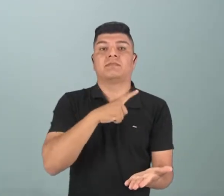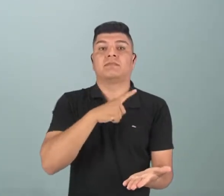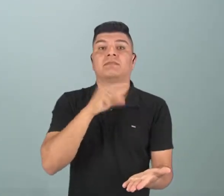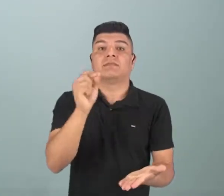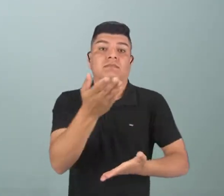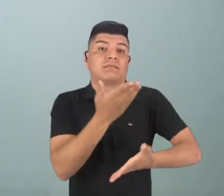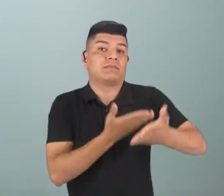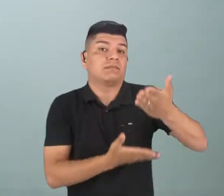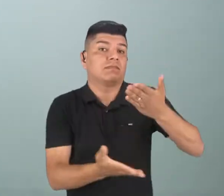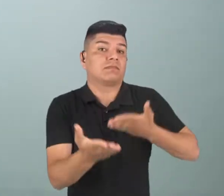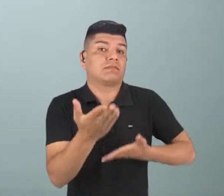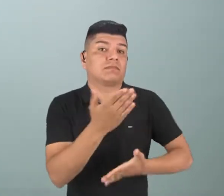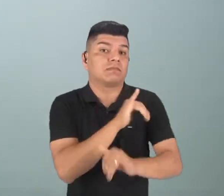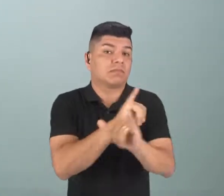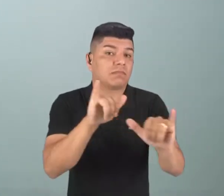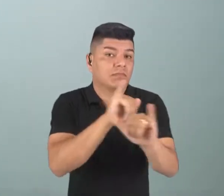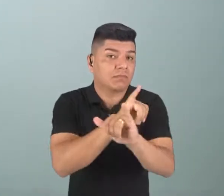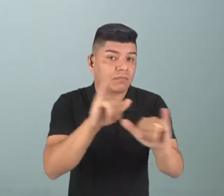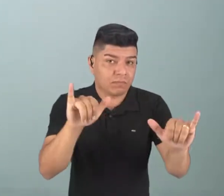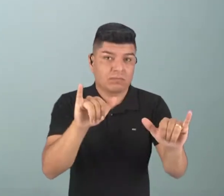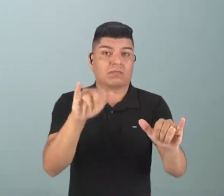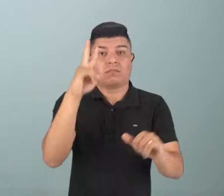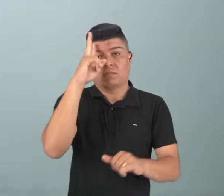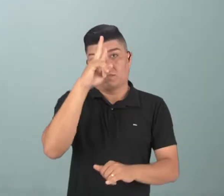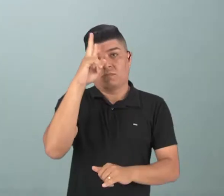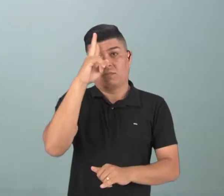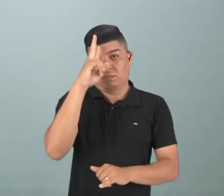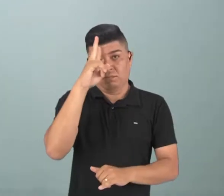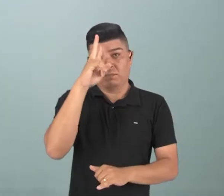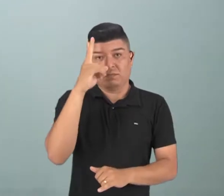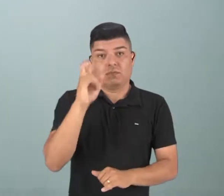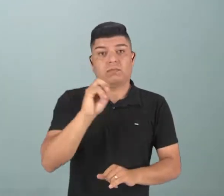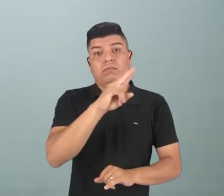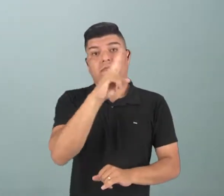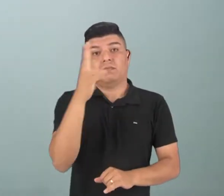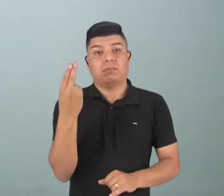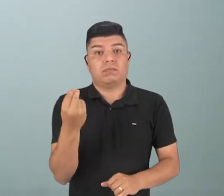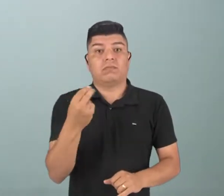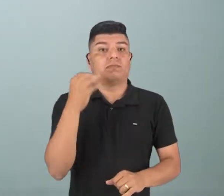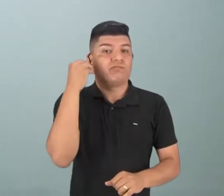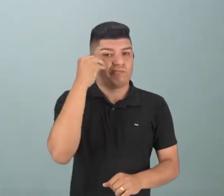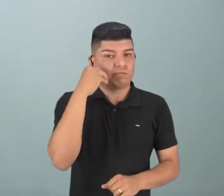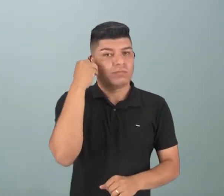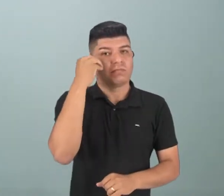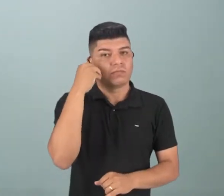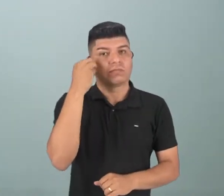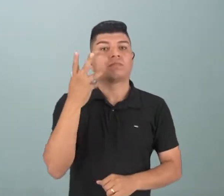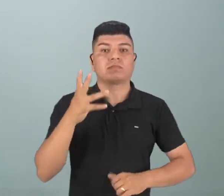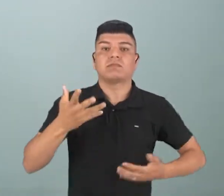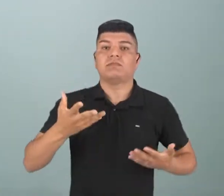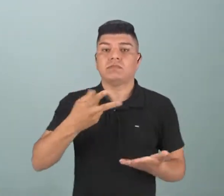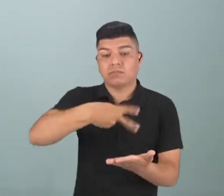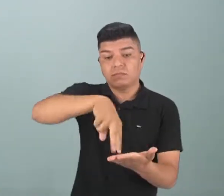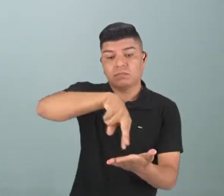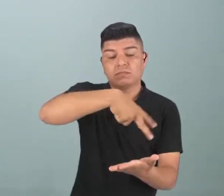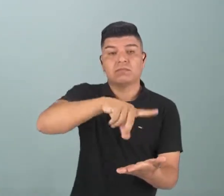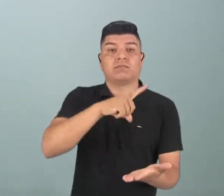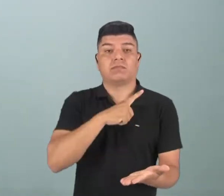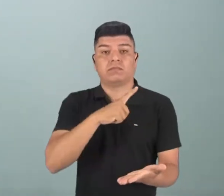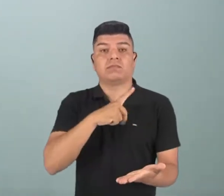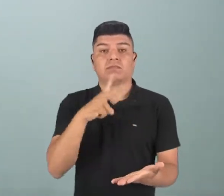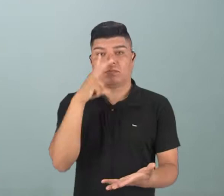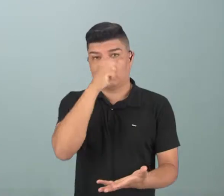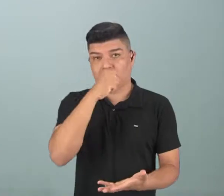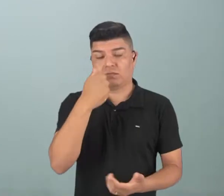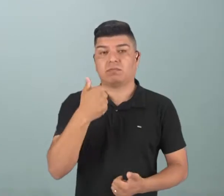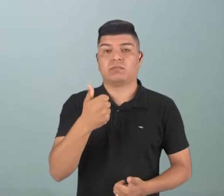está transmitindo uma mensagem, ou é uma história, ou contando uma experiência, e a dança tem esse